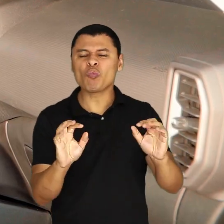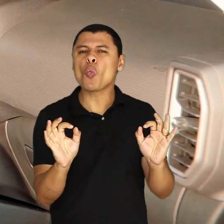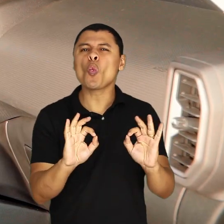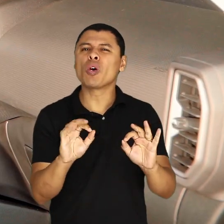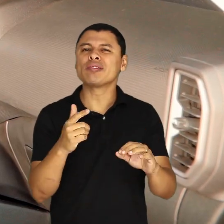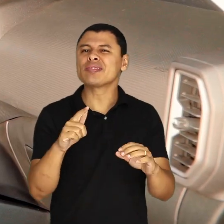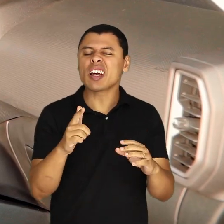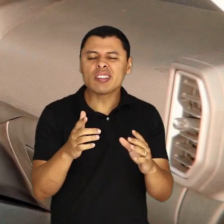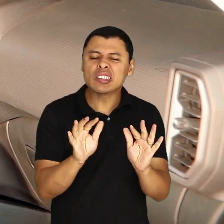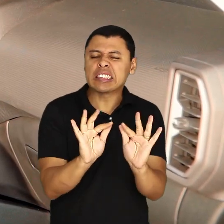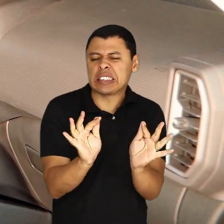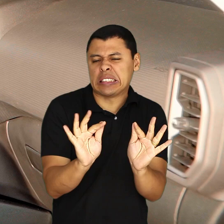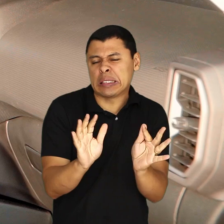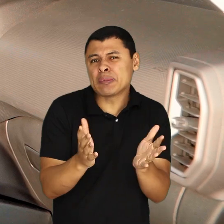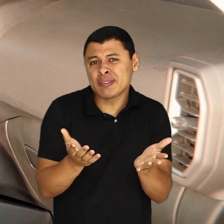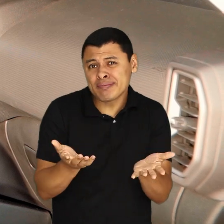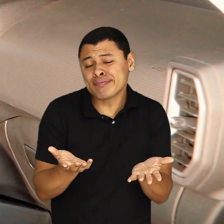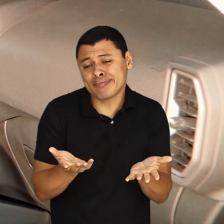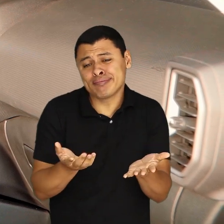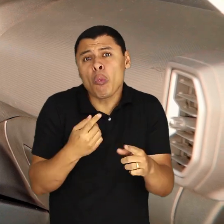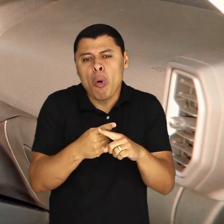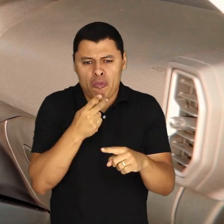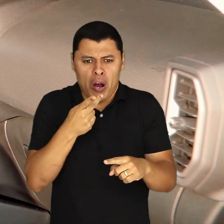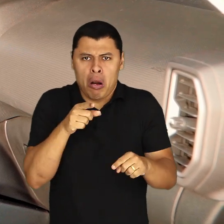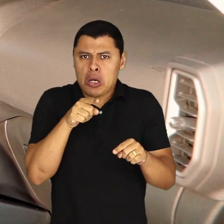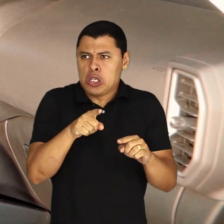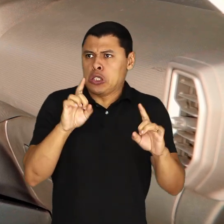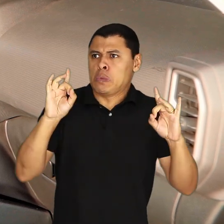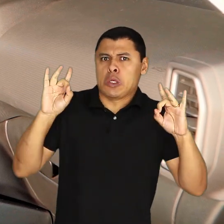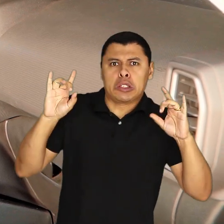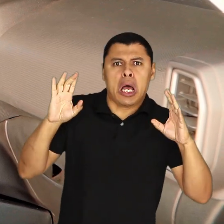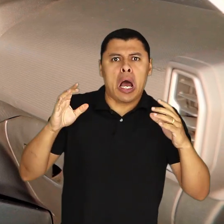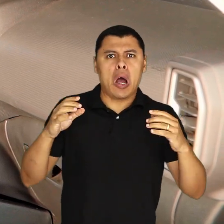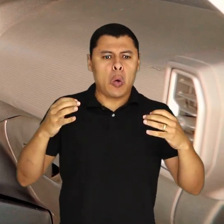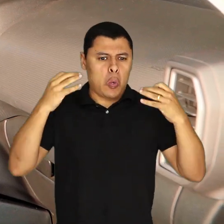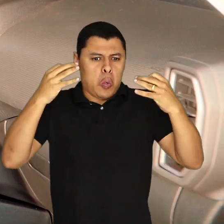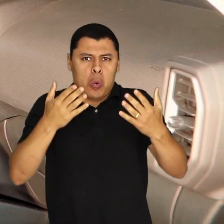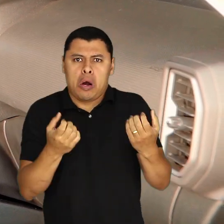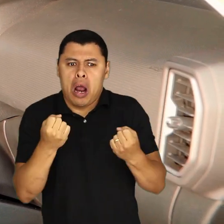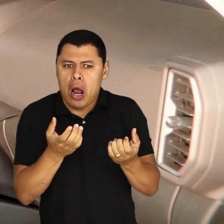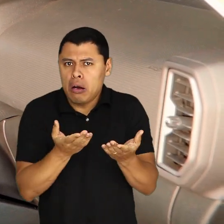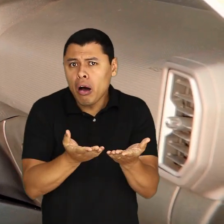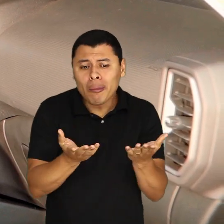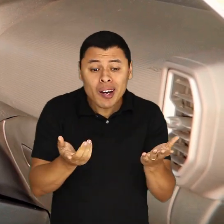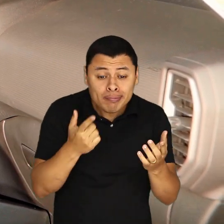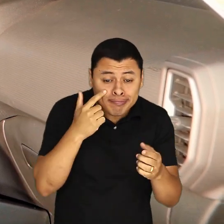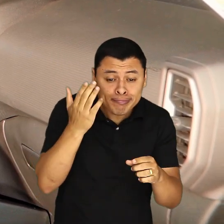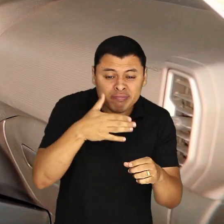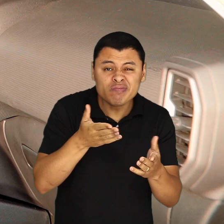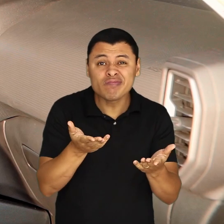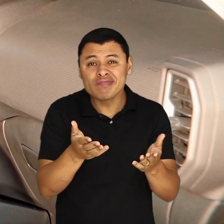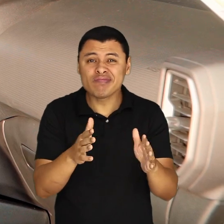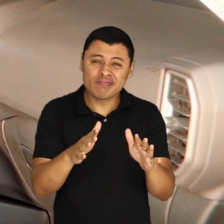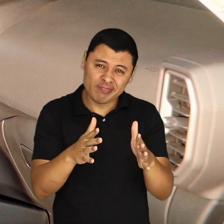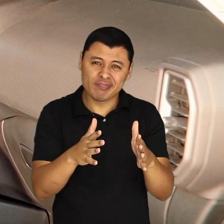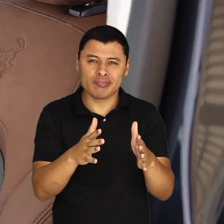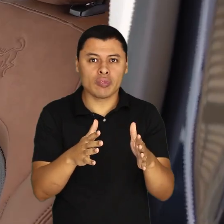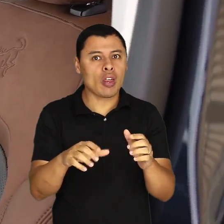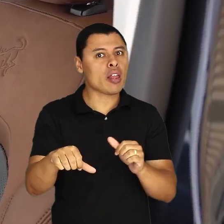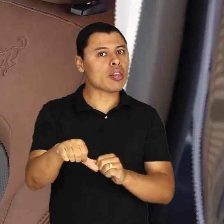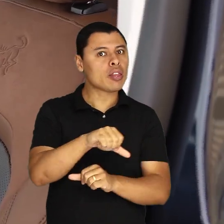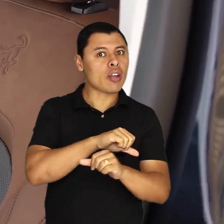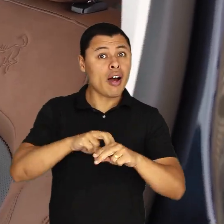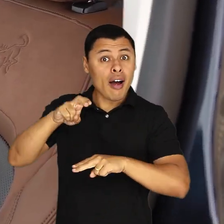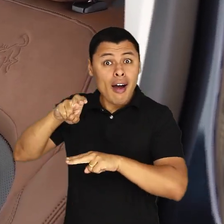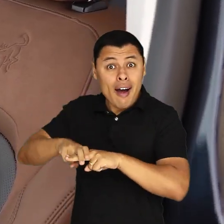cromo em volta e tudo mais, mas eu acho que faltou aquele gostinho mais especial quando a gente vê a cabine aqui de forma geral. Um gosto especial que a gente